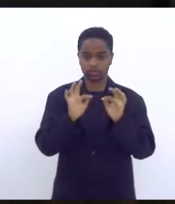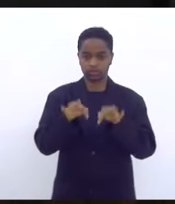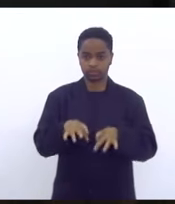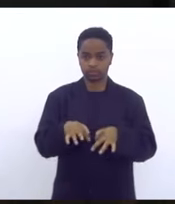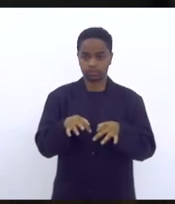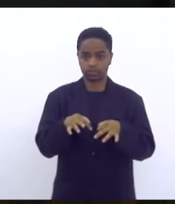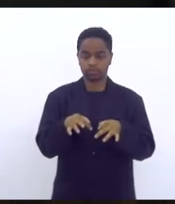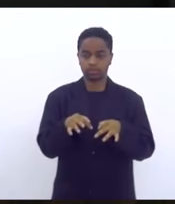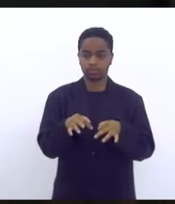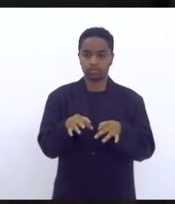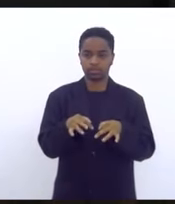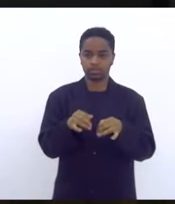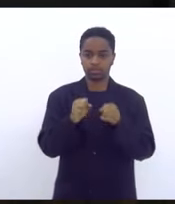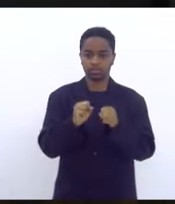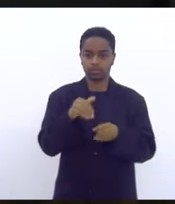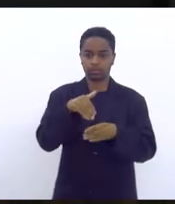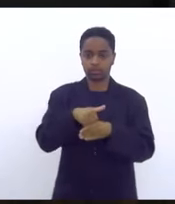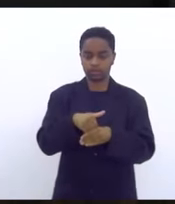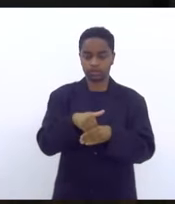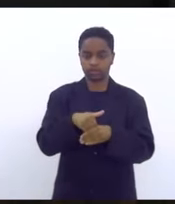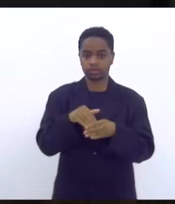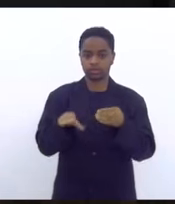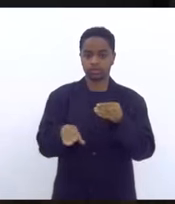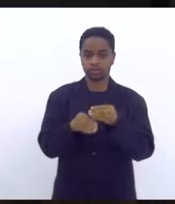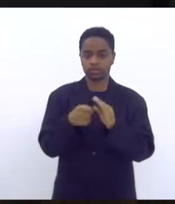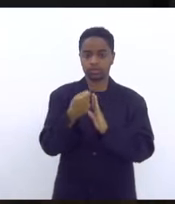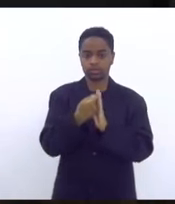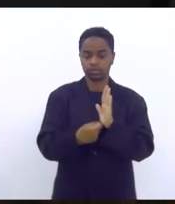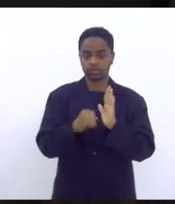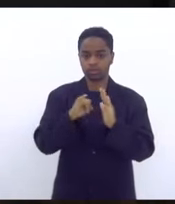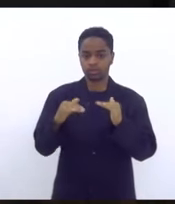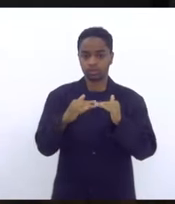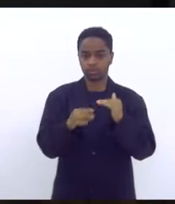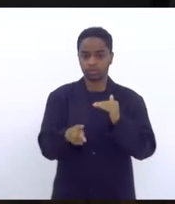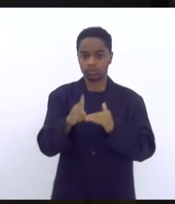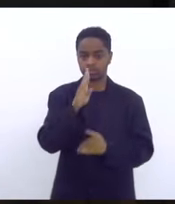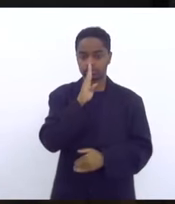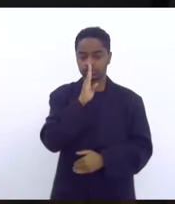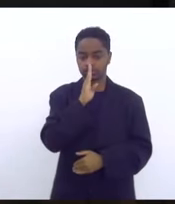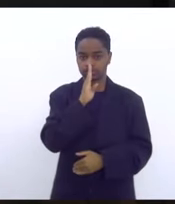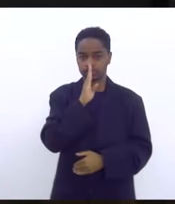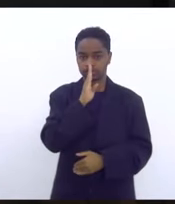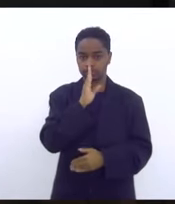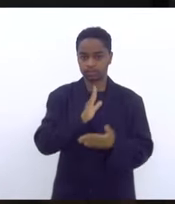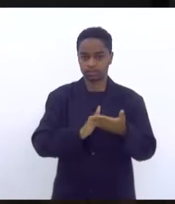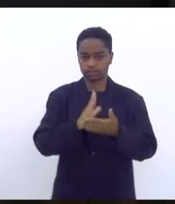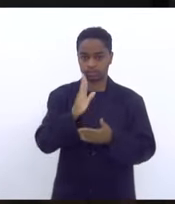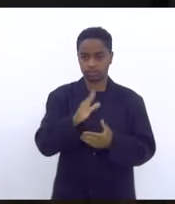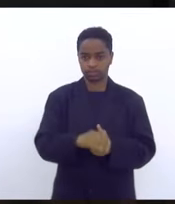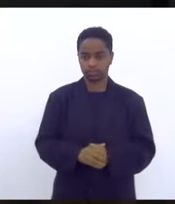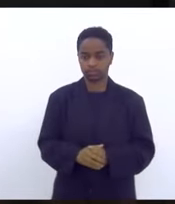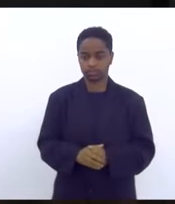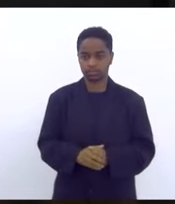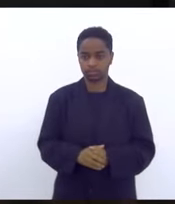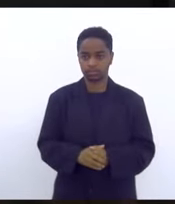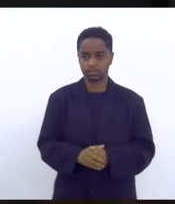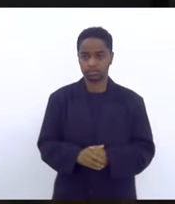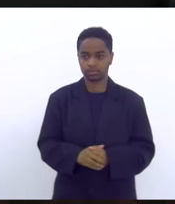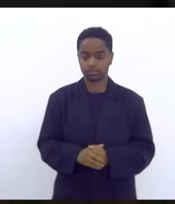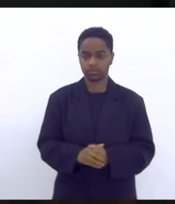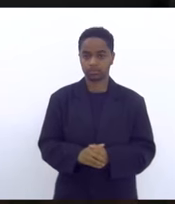a discussão. Em votação, a emenda de redação. Os senhores que aprovam, permaneçam como estão. Aprovado.